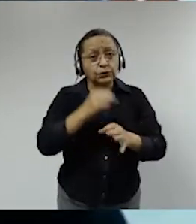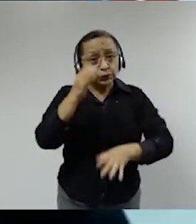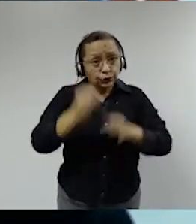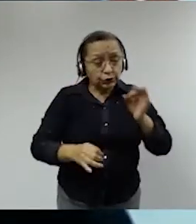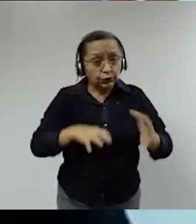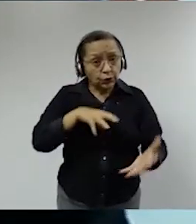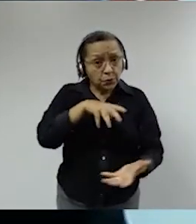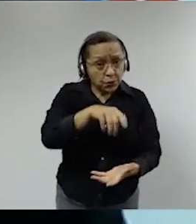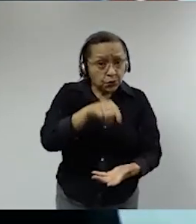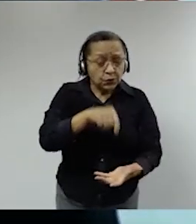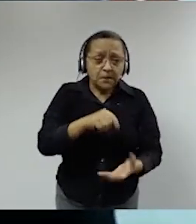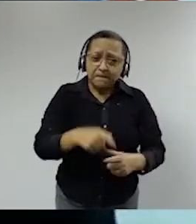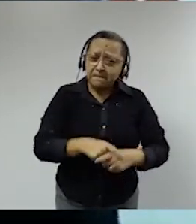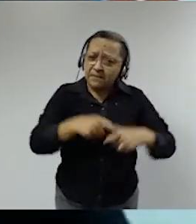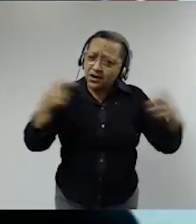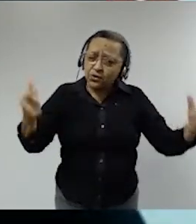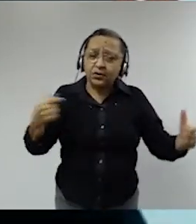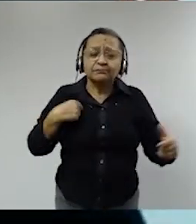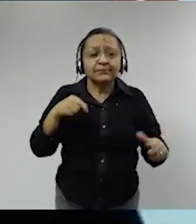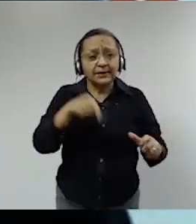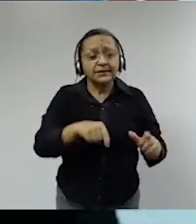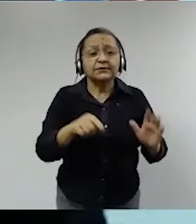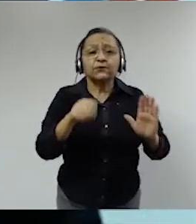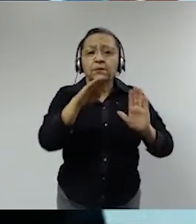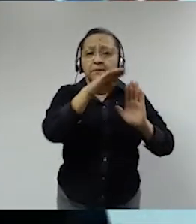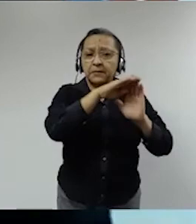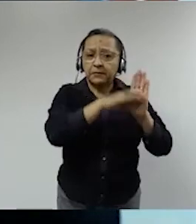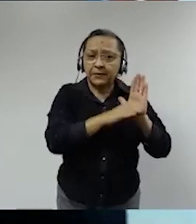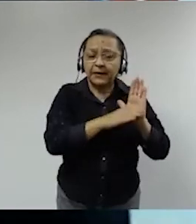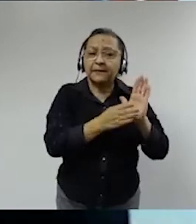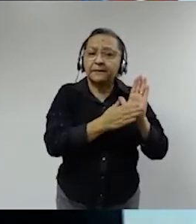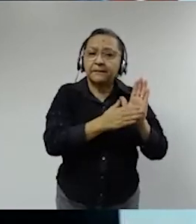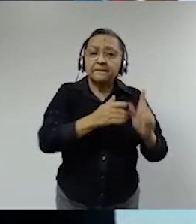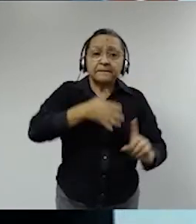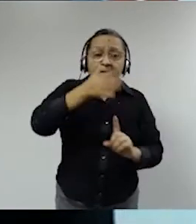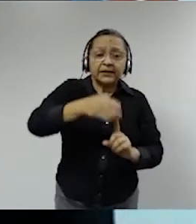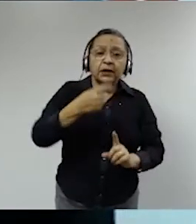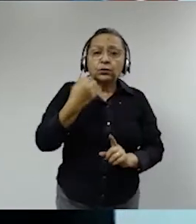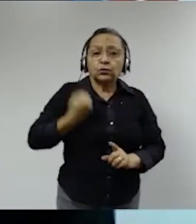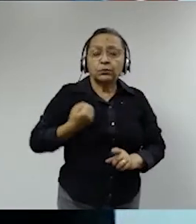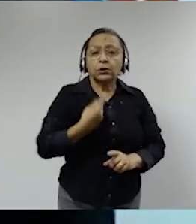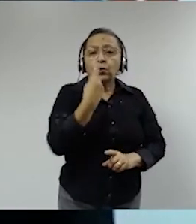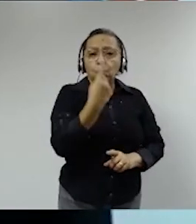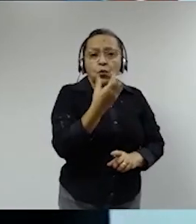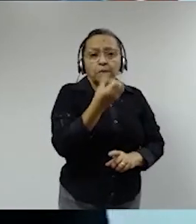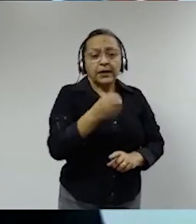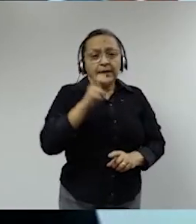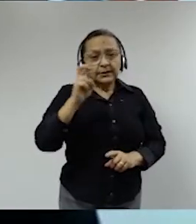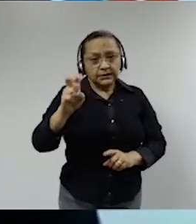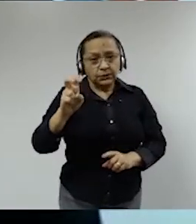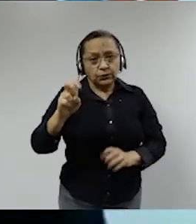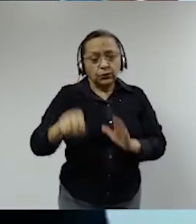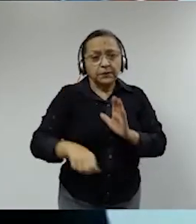dizer que este foi o painel 165 do primeiro Congresso Digital Covid